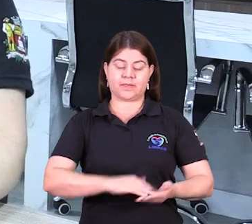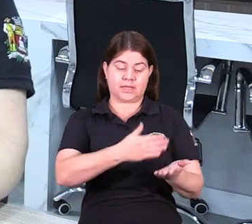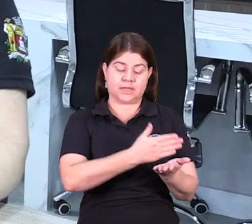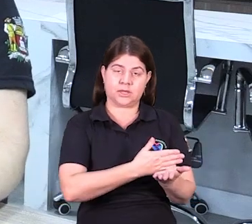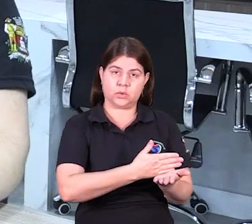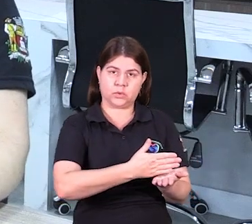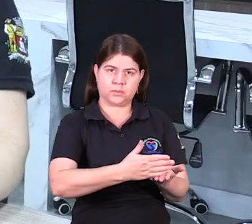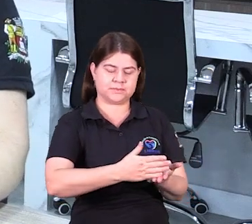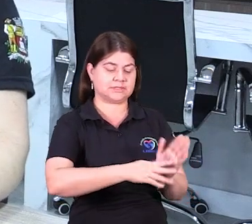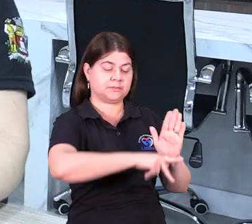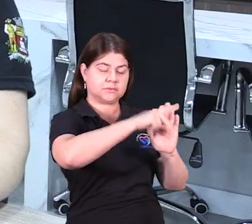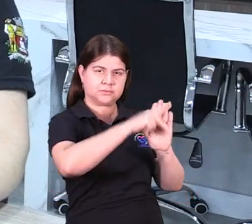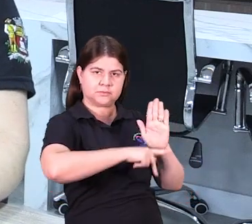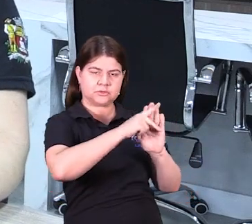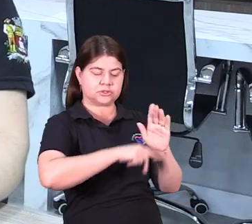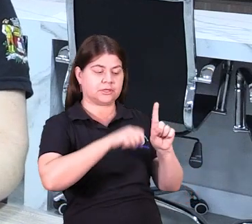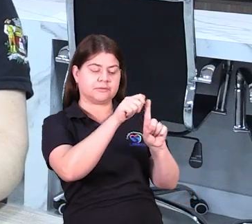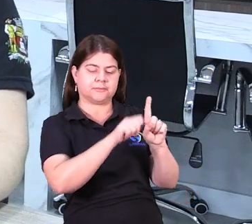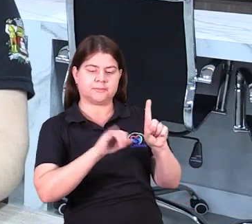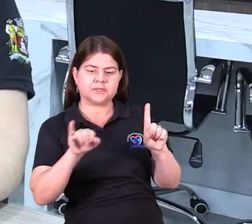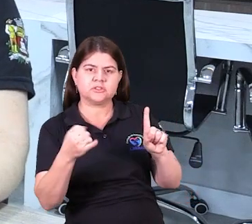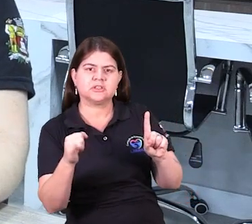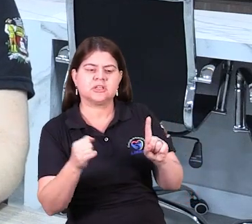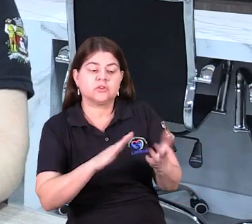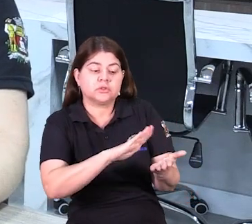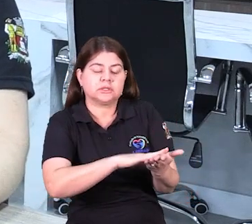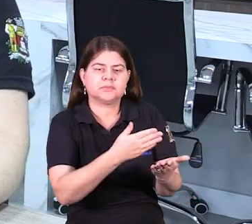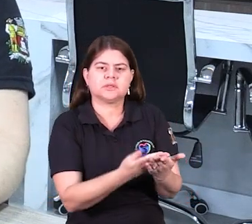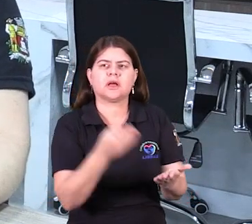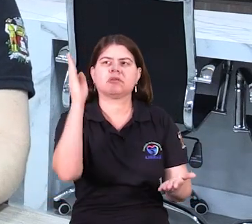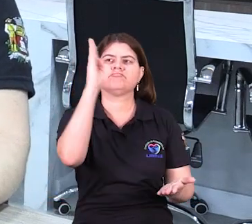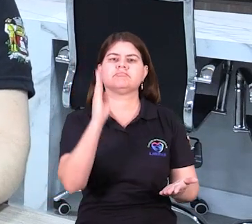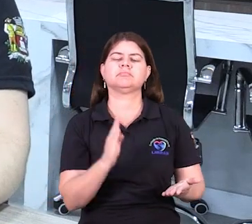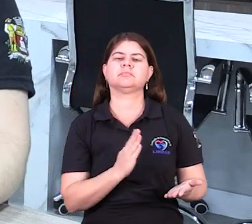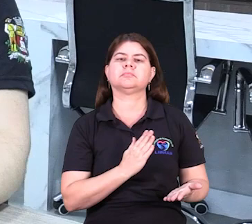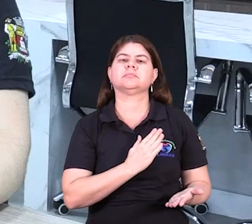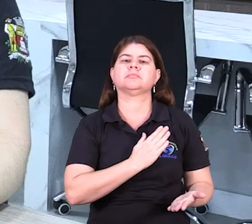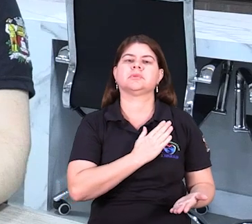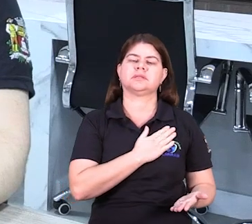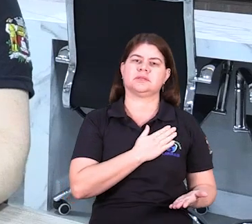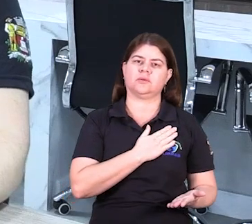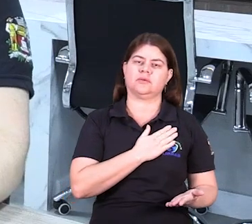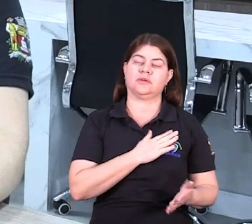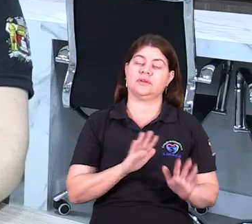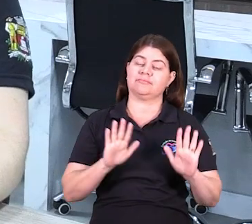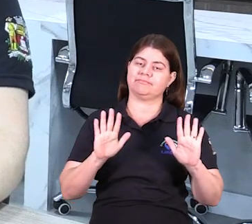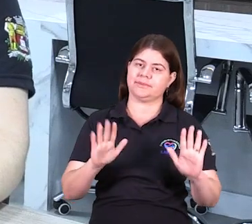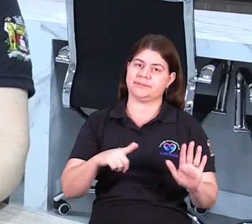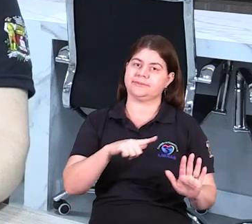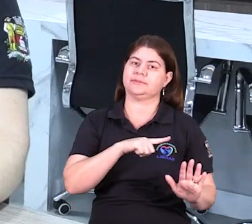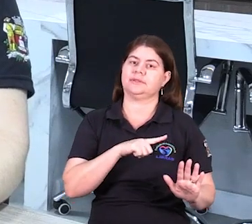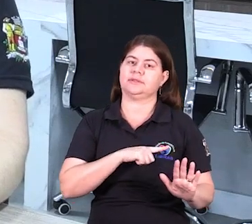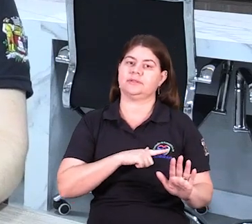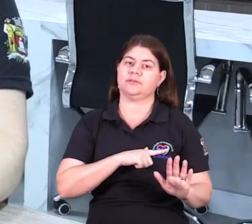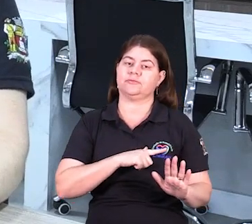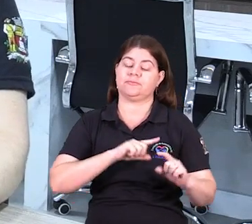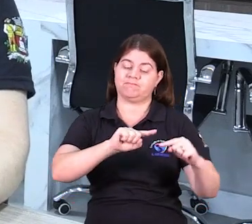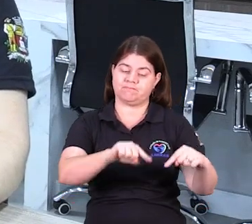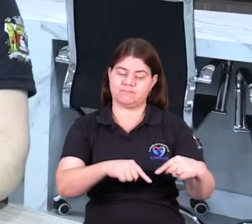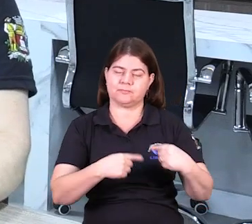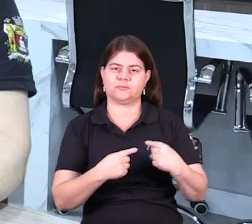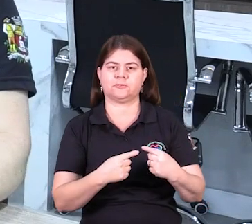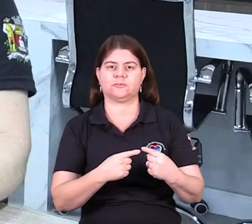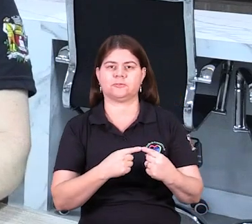Começamos com o projeto agora em janeiro de fazer a interpretação do hino nacional brasileiro. E aí a gente se deparou com